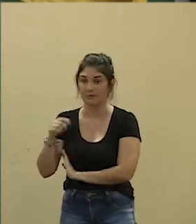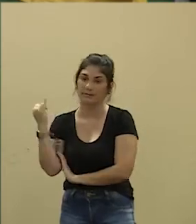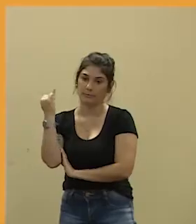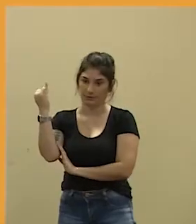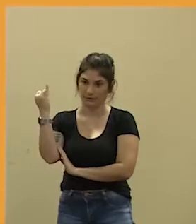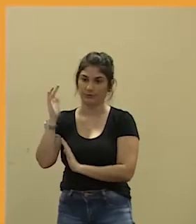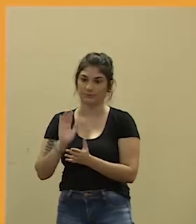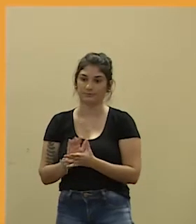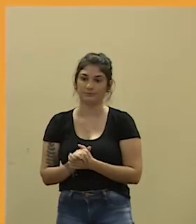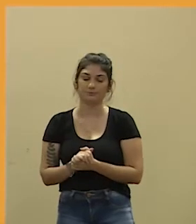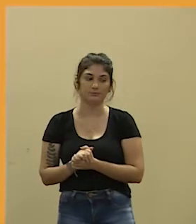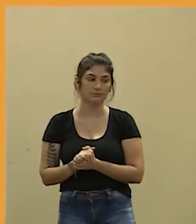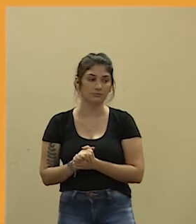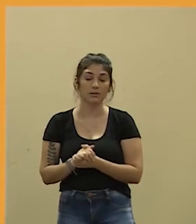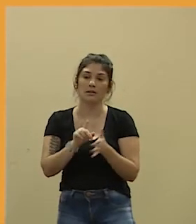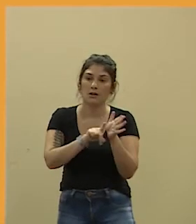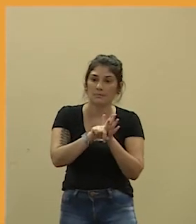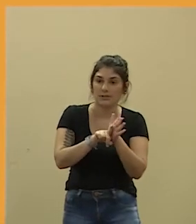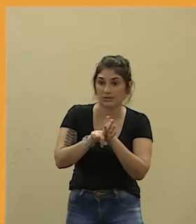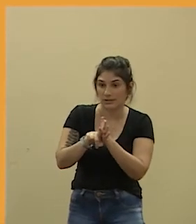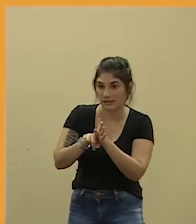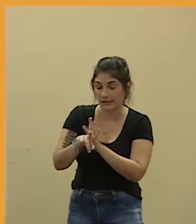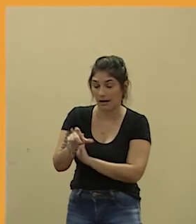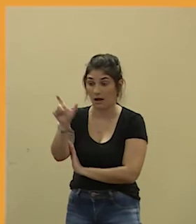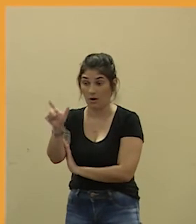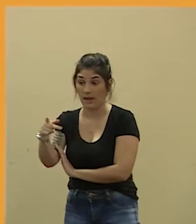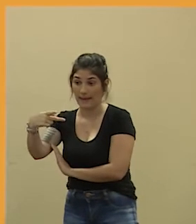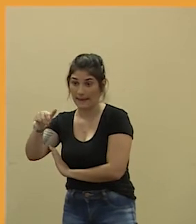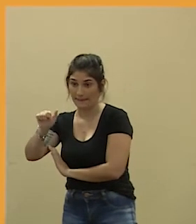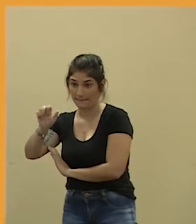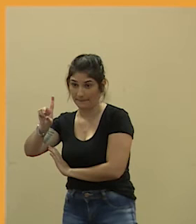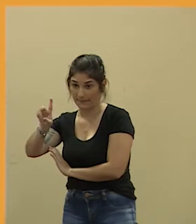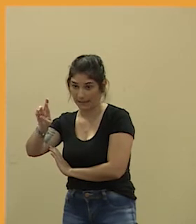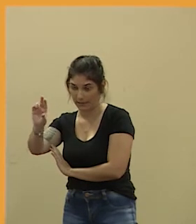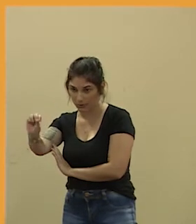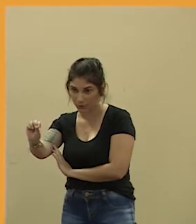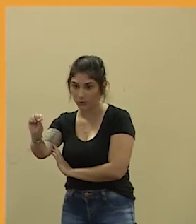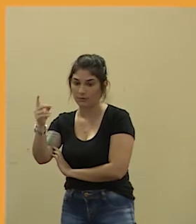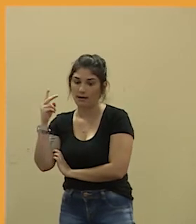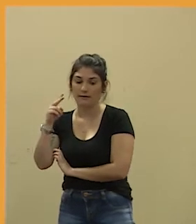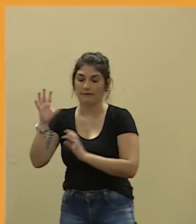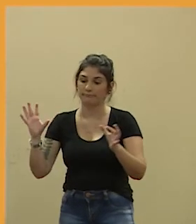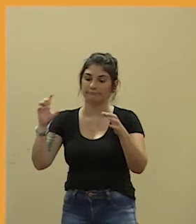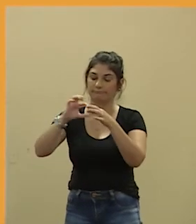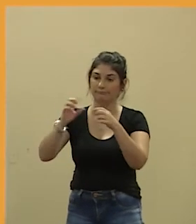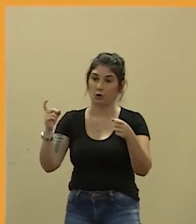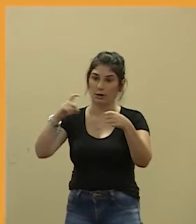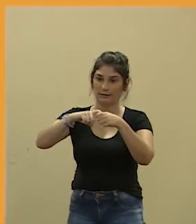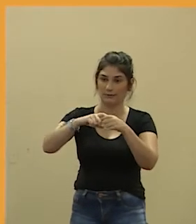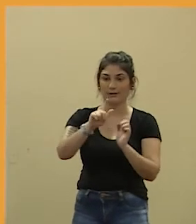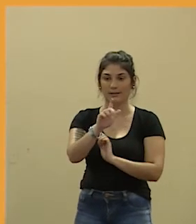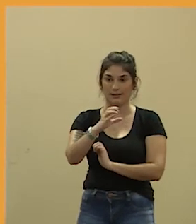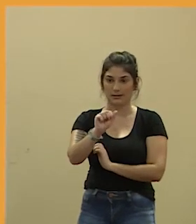depois de pesquisar bastante pedro que o estudante não é ver que sua colega cristina está conectada ele pergunta se podem encontrar já cristina lhe